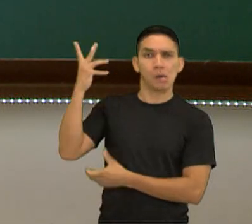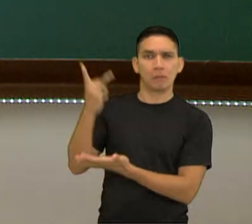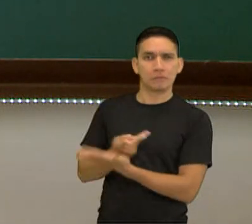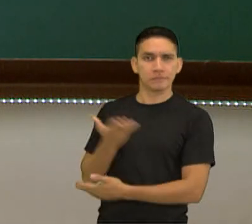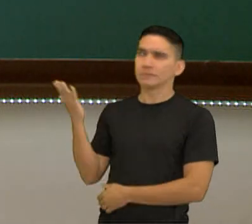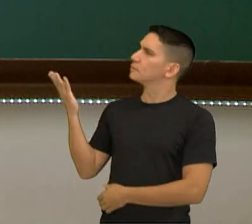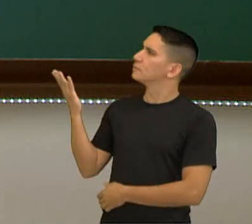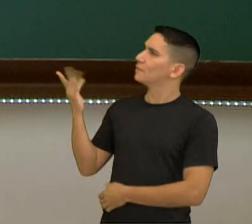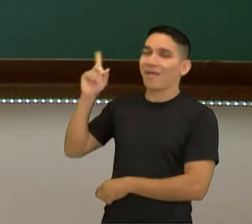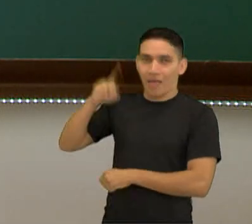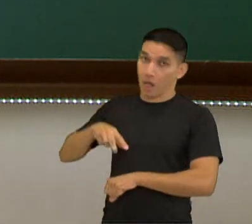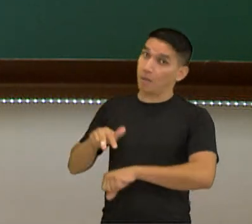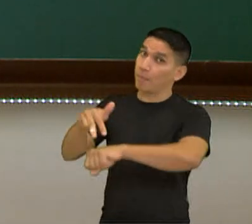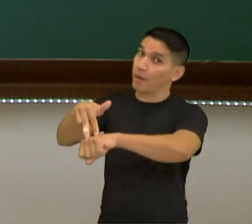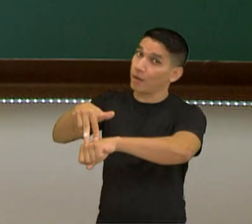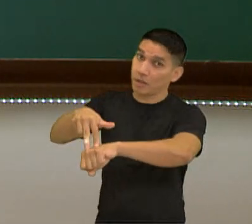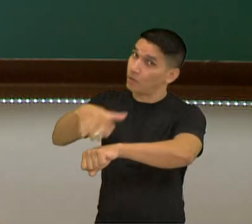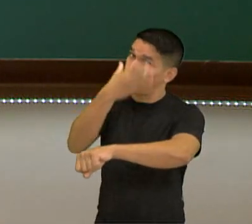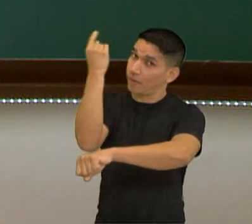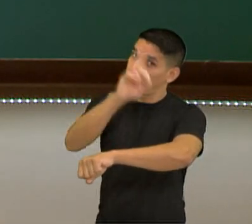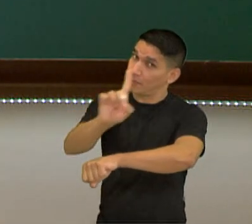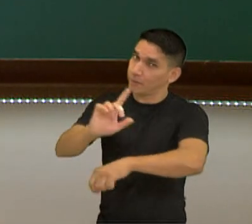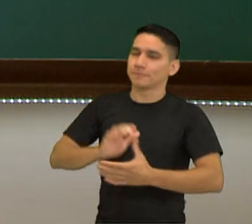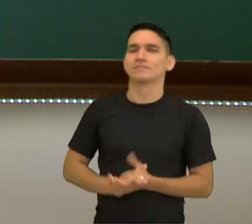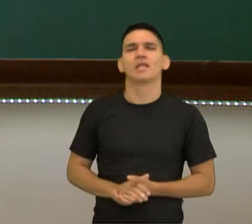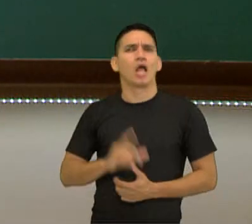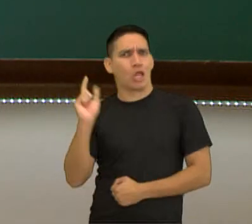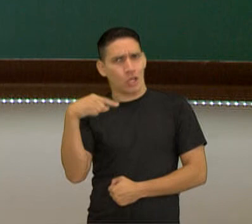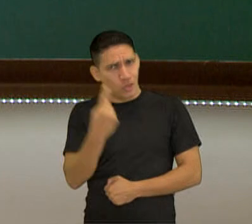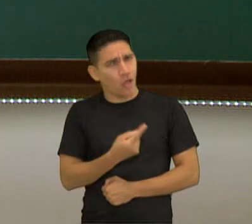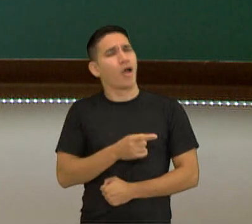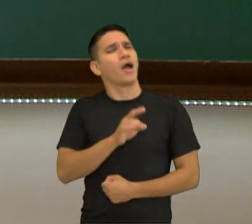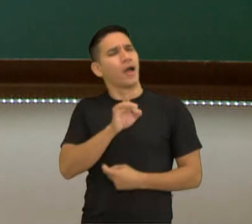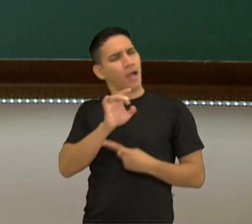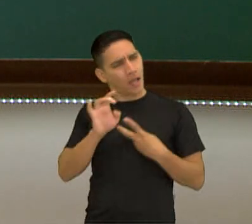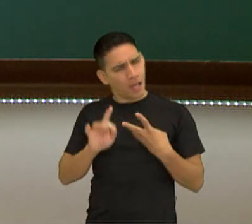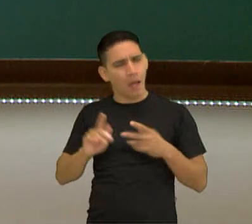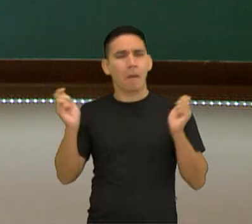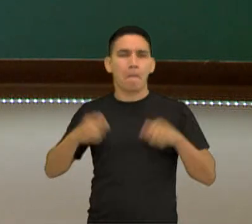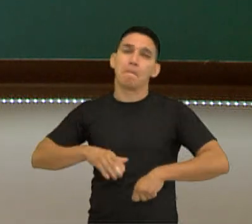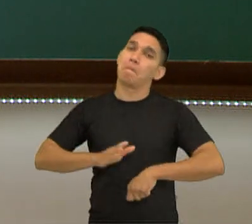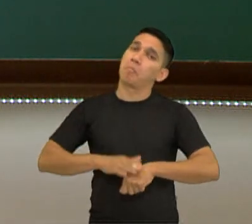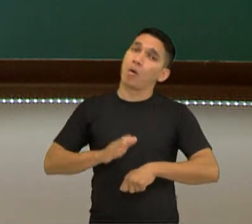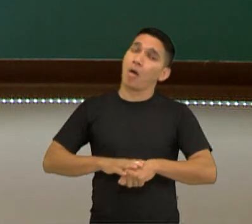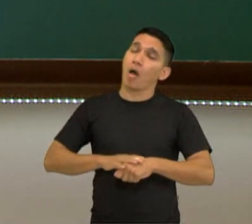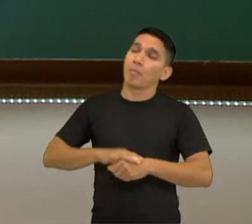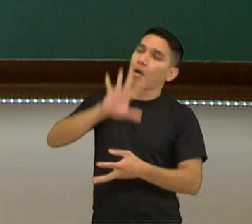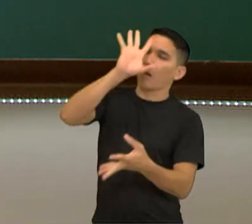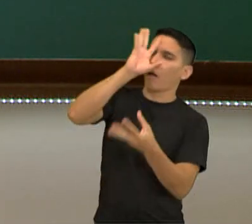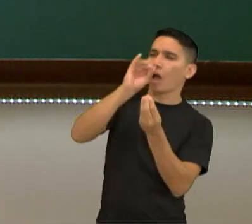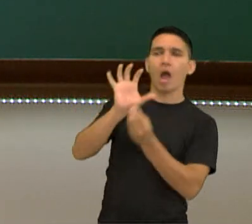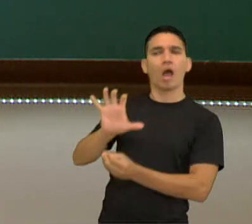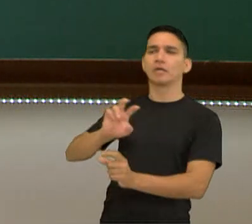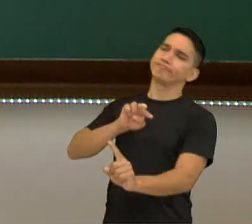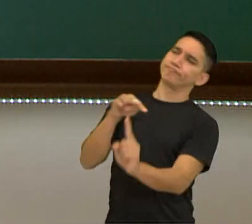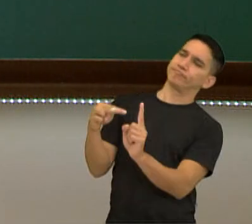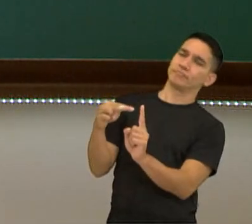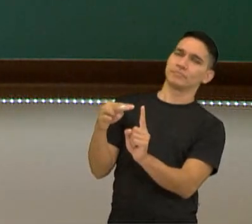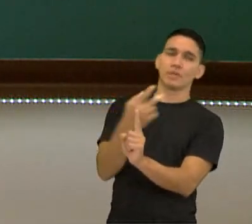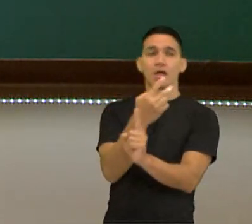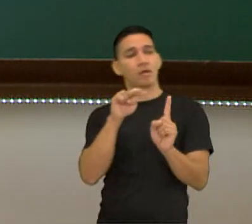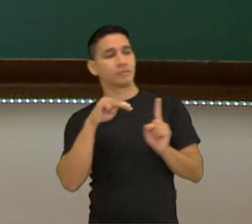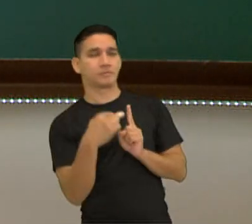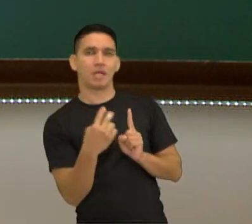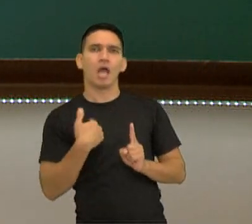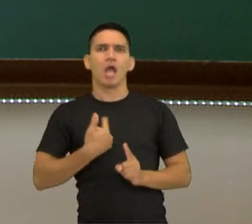uma performance, não se esqueça. E cada um de nós vamos tirar a nossa própria conclusão. Eu vejo como a imagem mais forte quando eles se